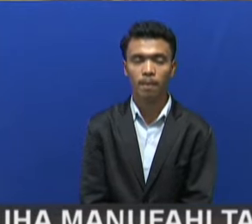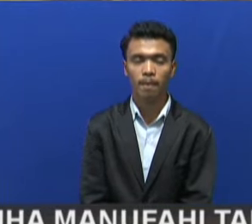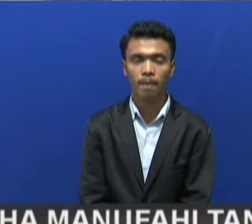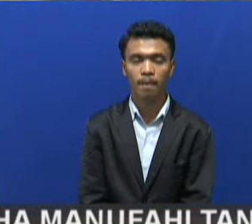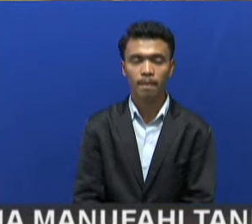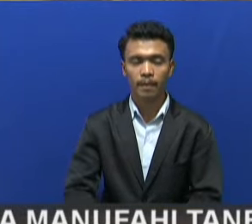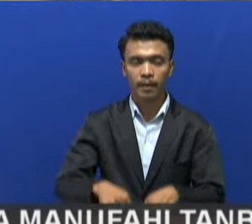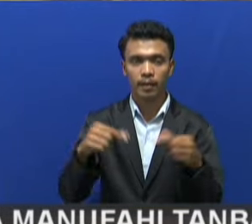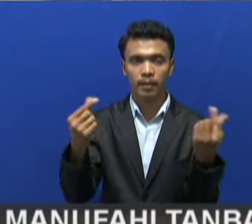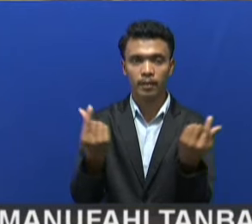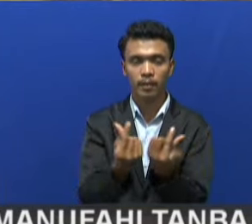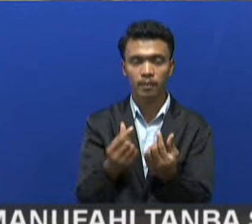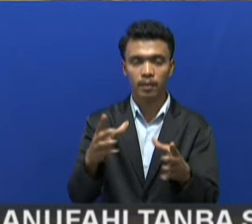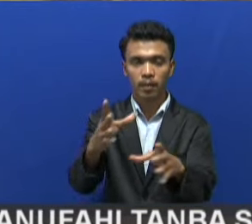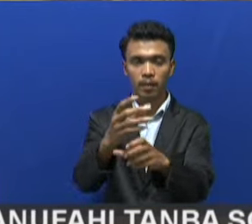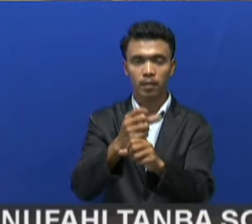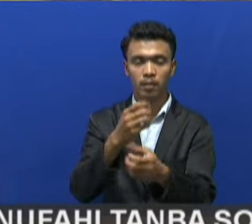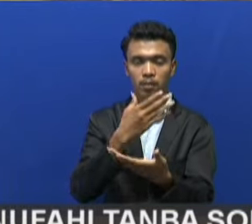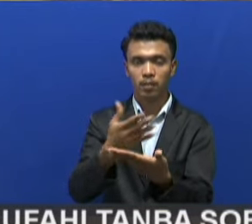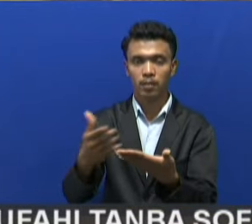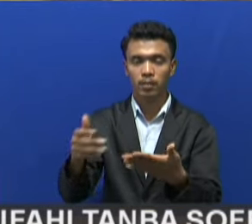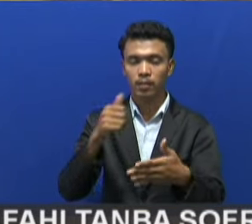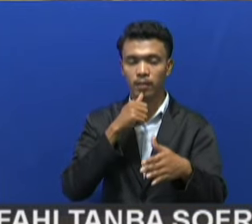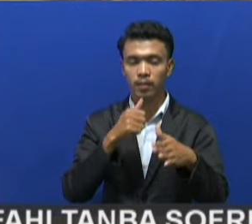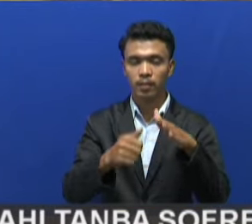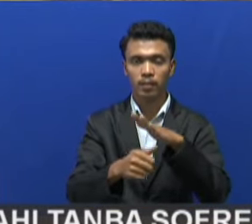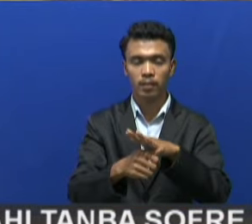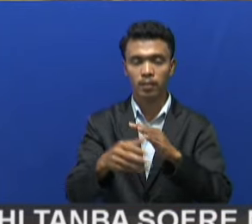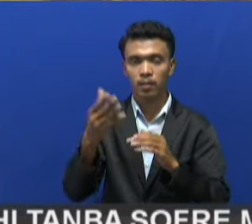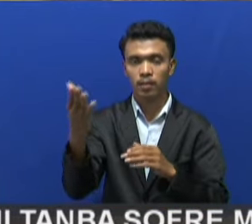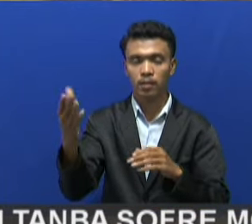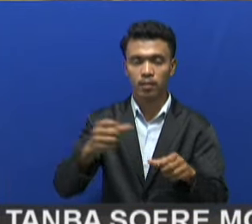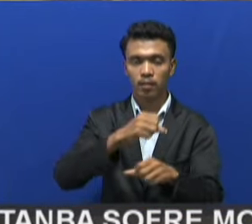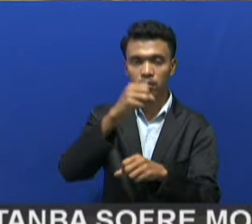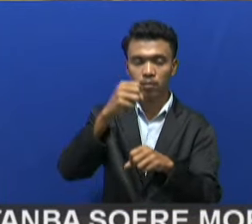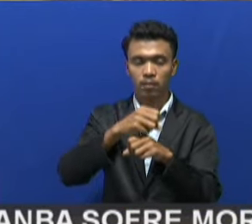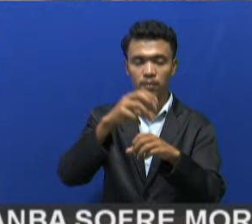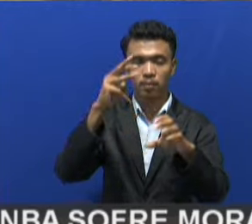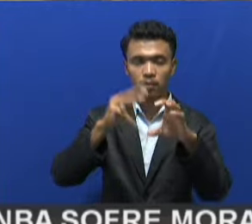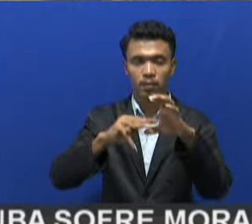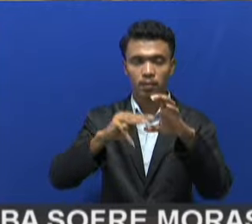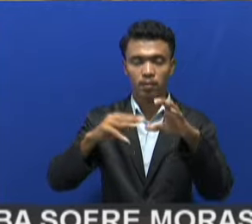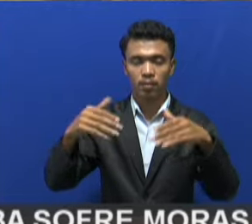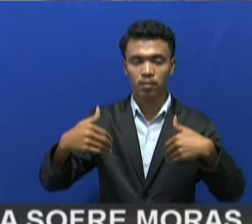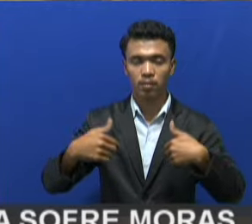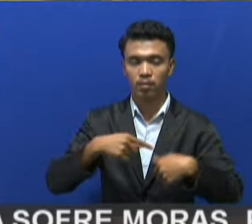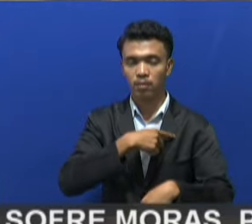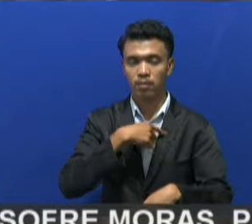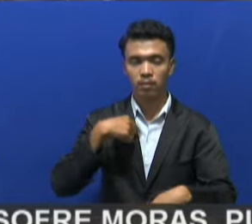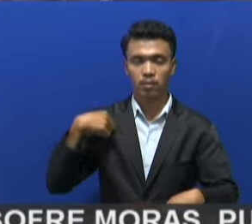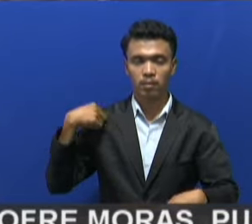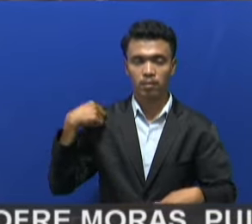Equipa conjunta prende sanção ilegal e a losa Sines Balun e a capital dele.